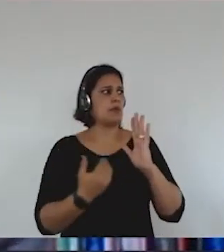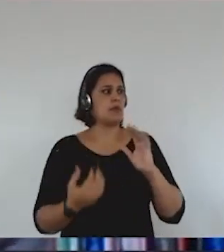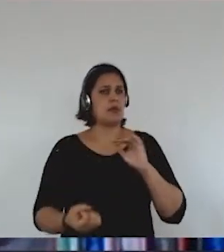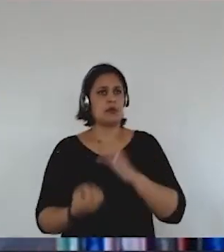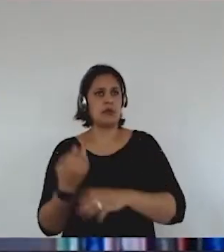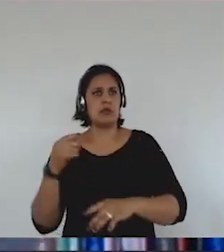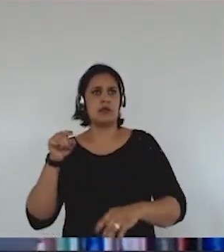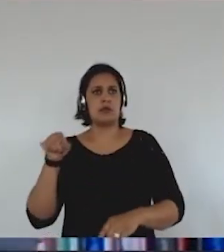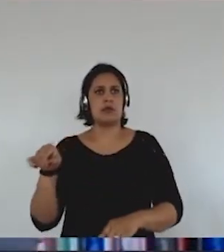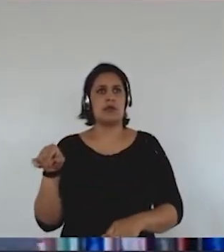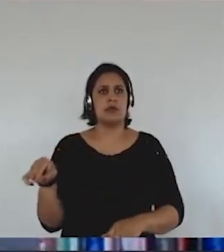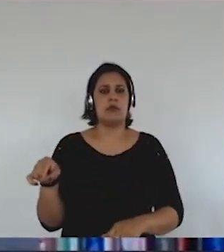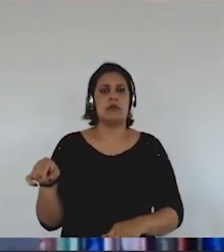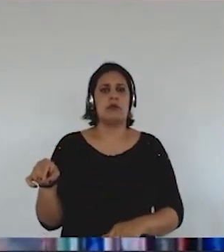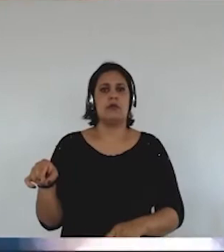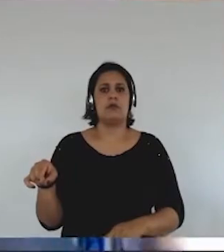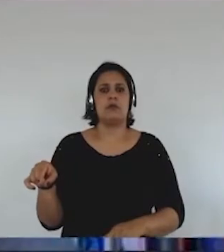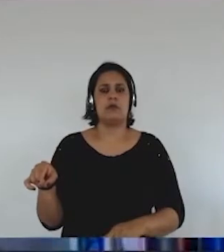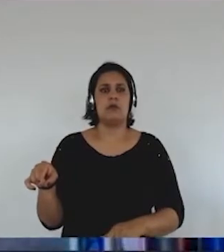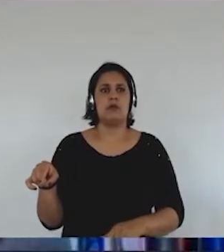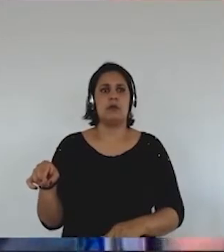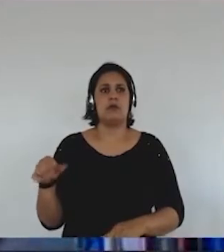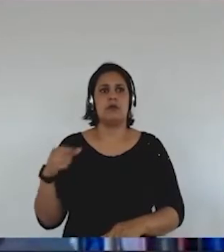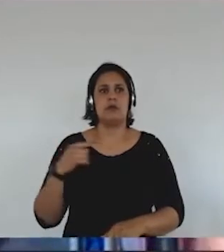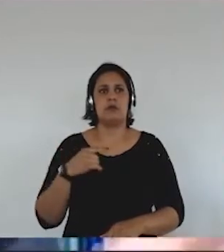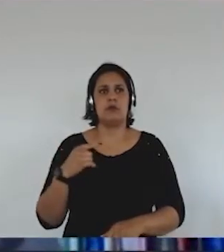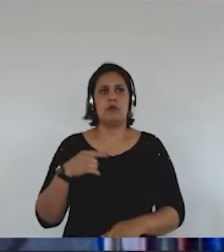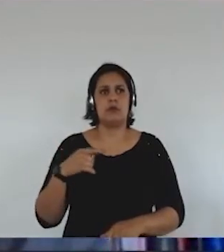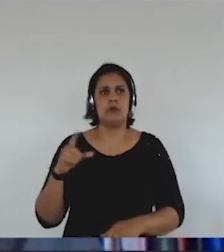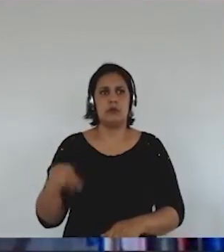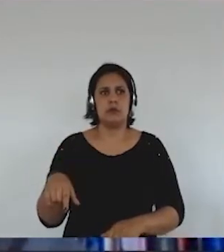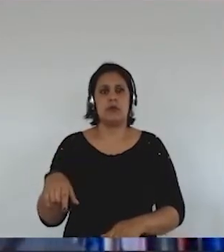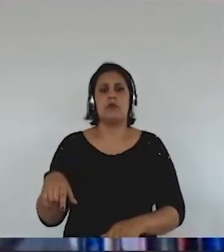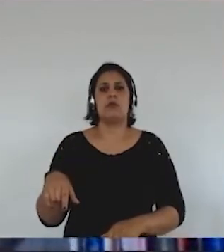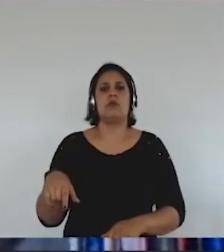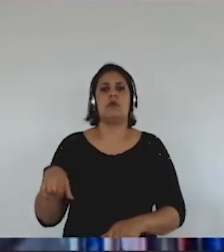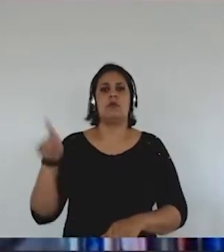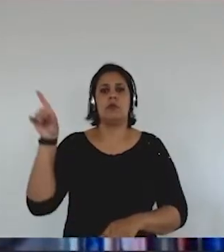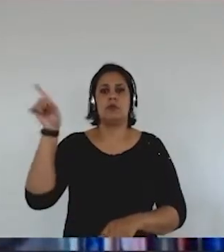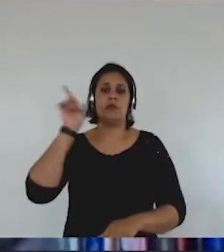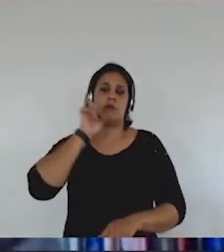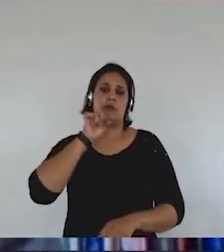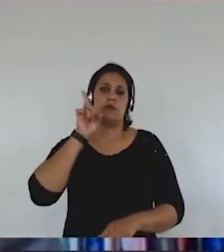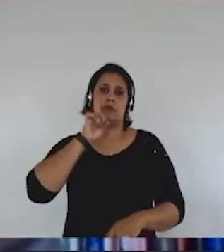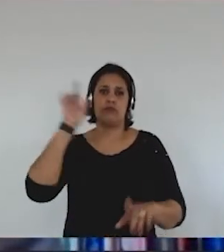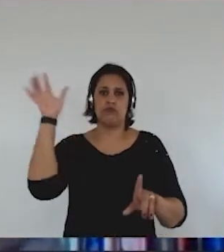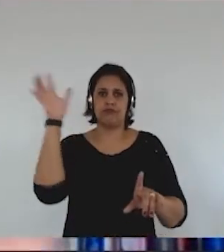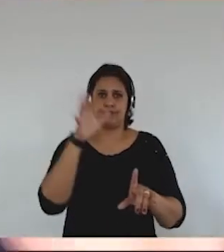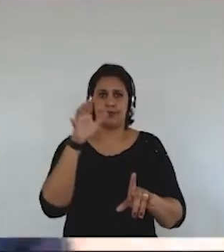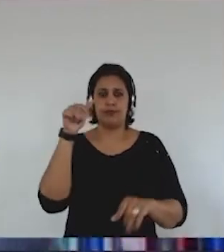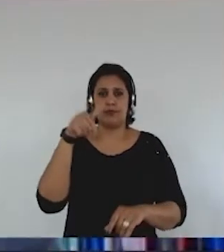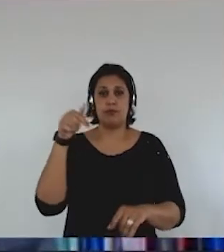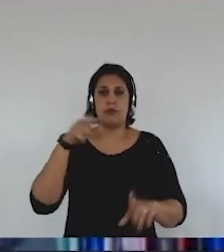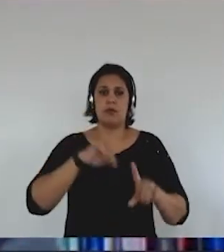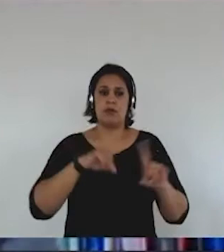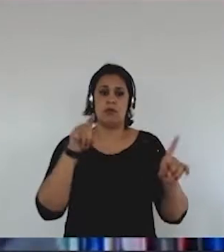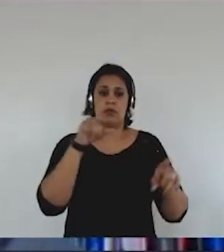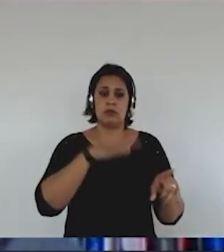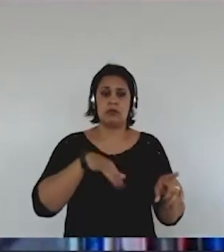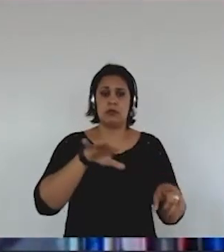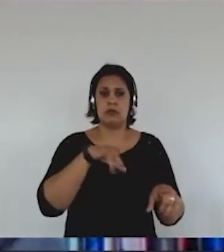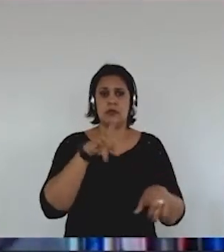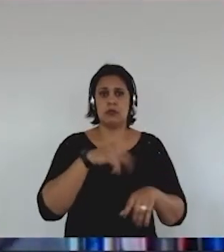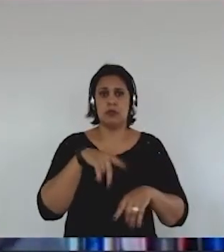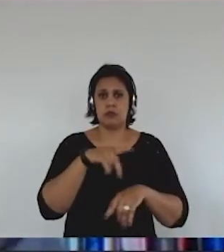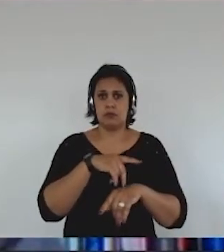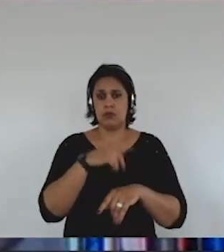uma norma, porque a origem se reflete lá para os Estados Unidos, mas a questão da ocupação